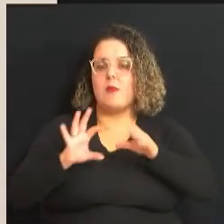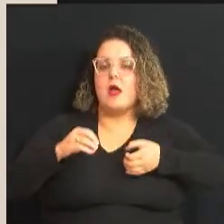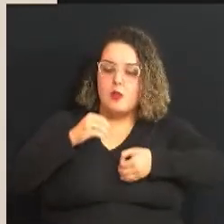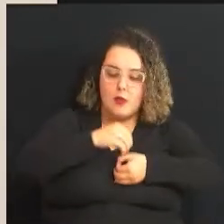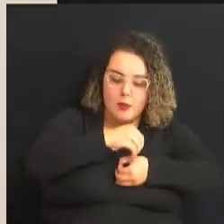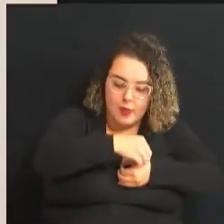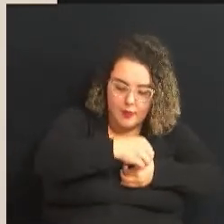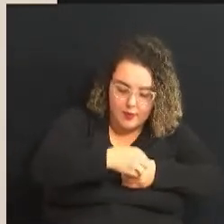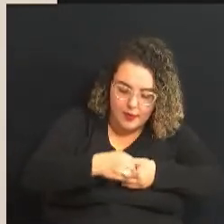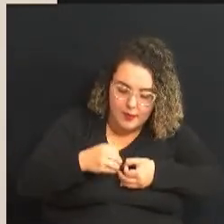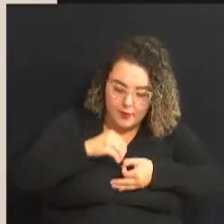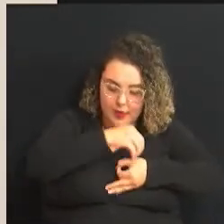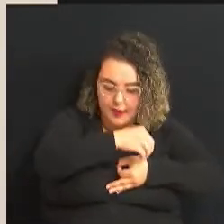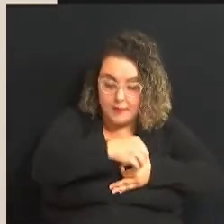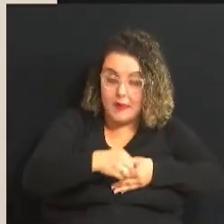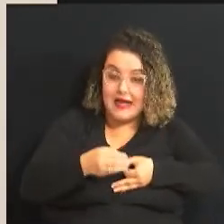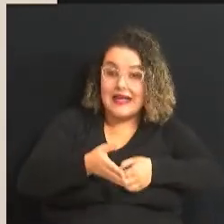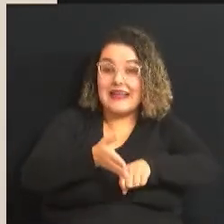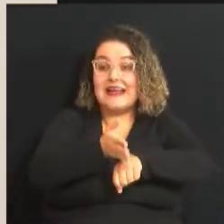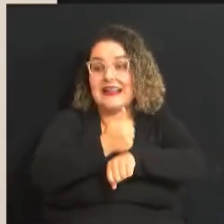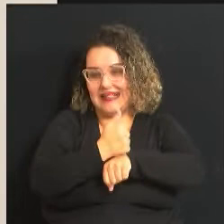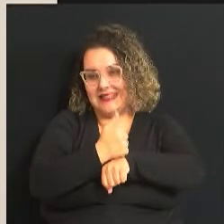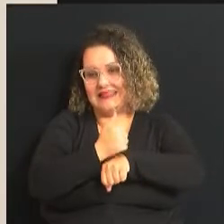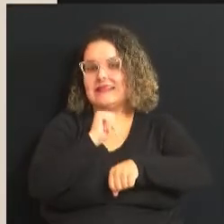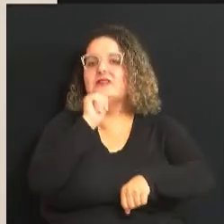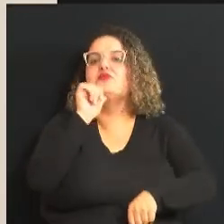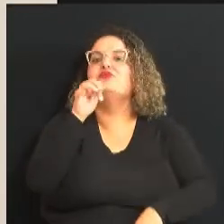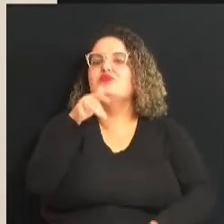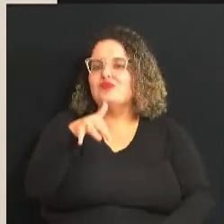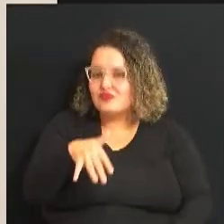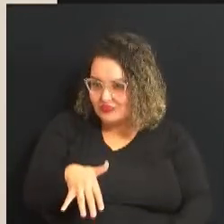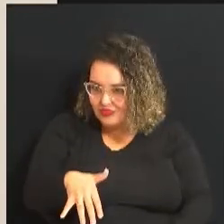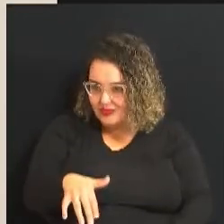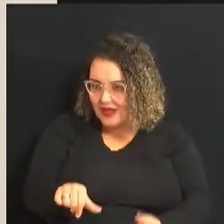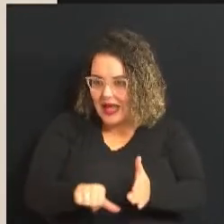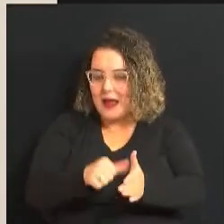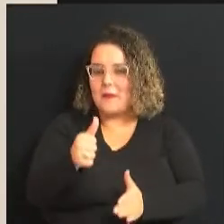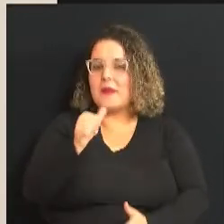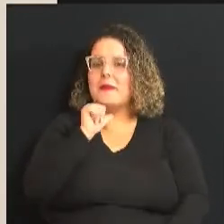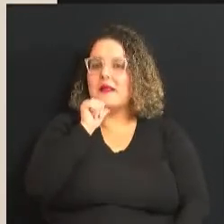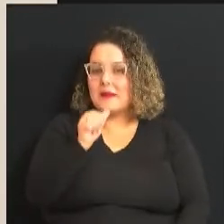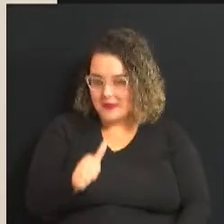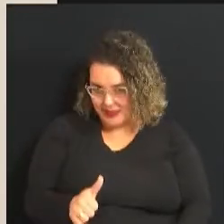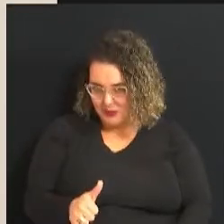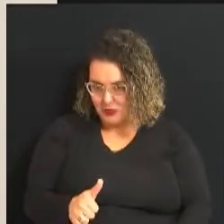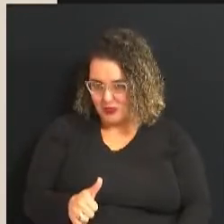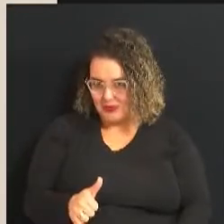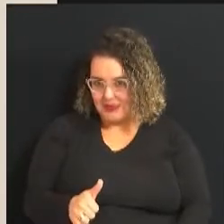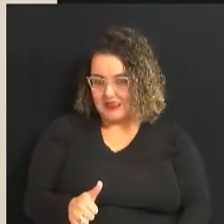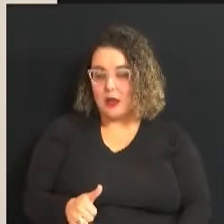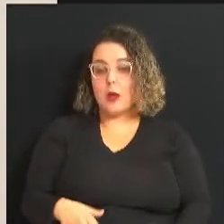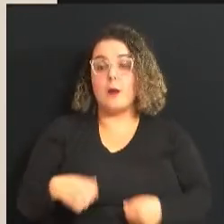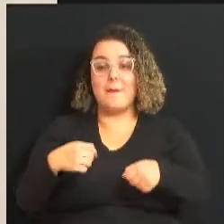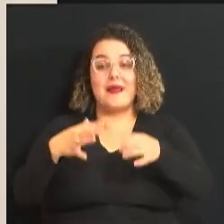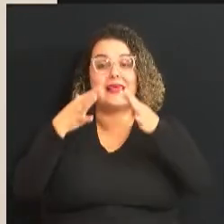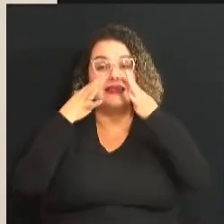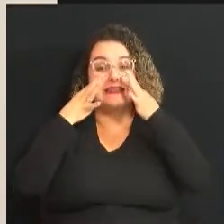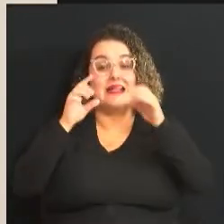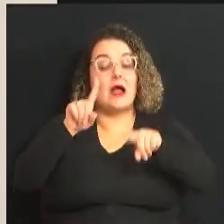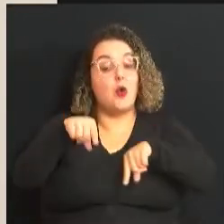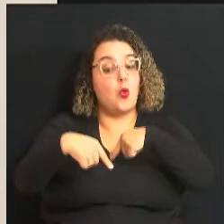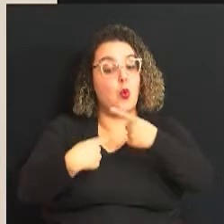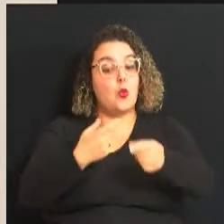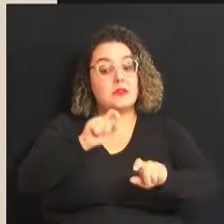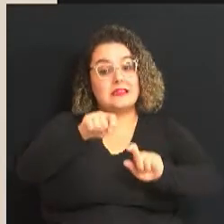a funcionar antes que desça a menstruação, a primeira menstruação. Então a gente tem que ficar atento a outros sinais que o